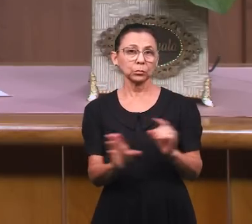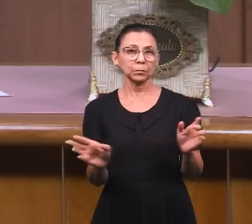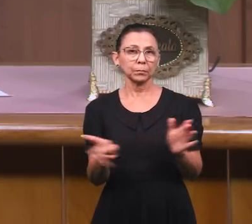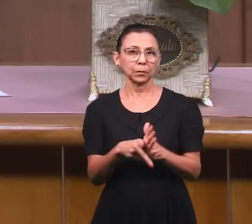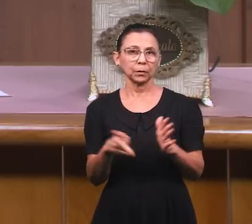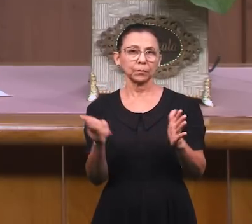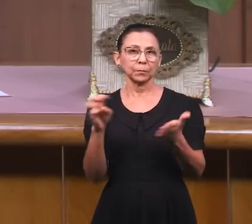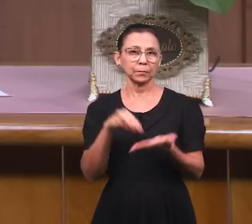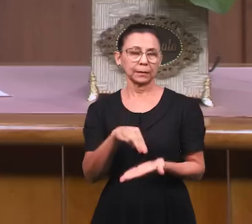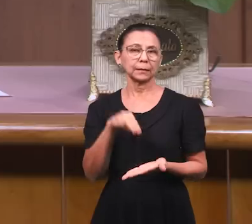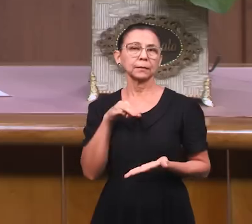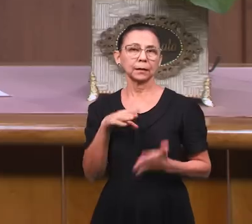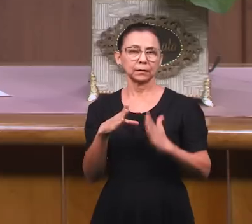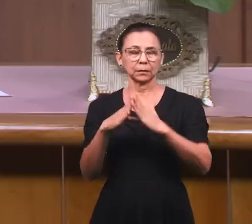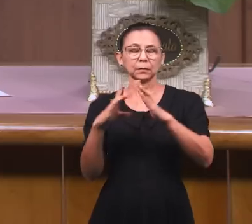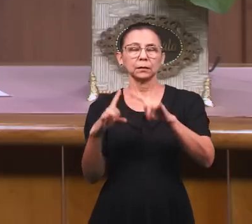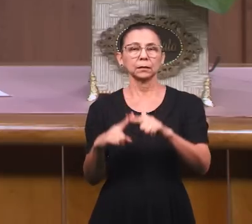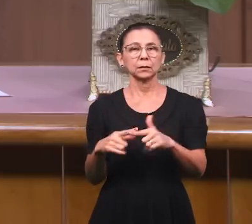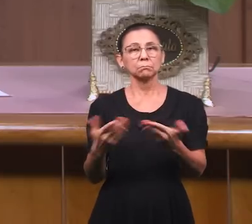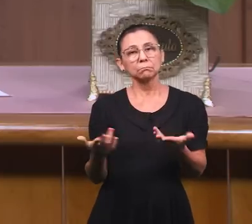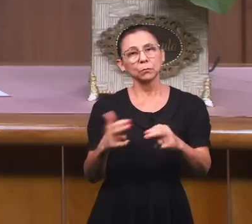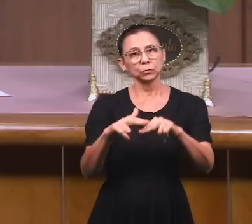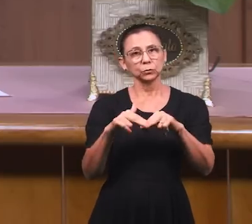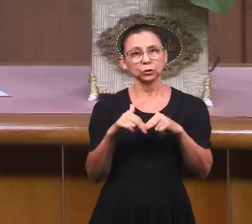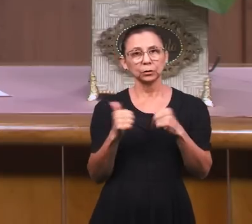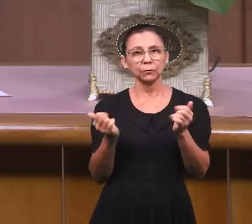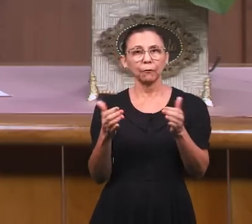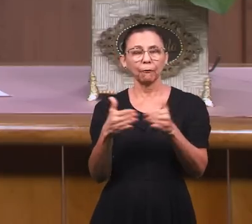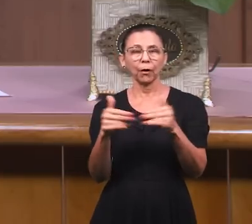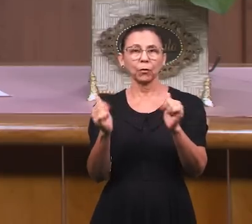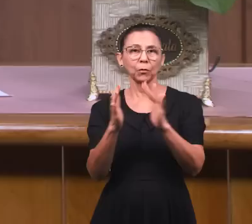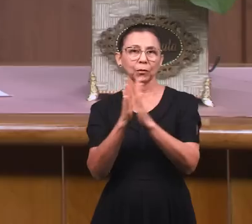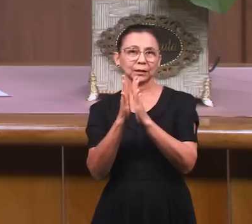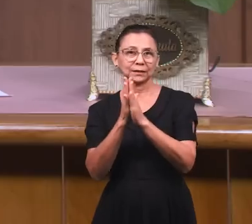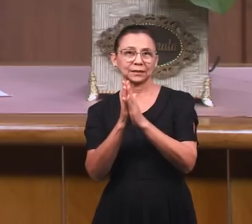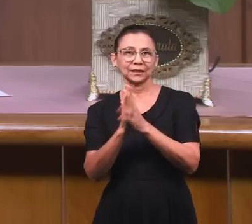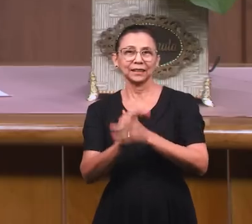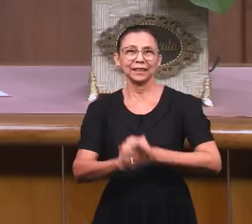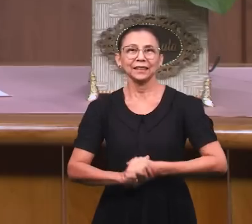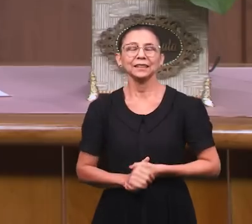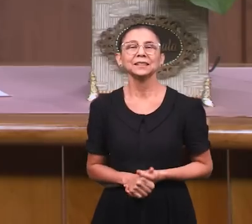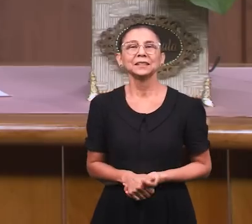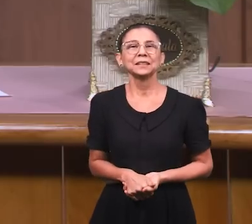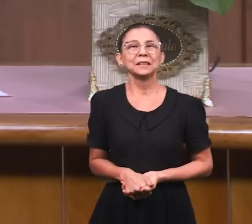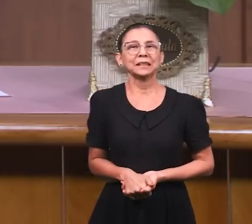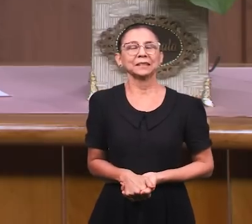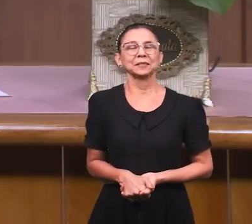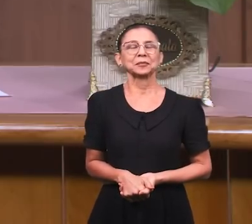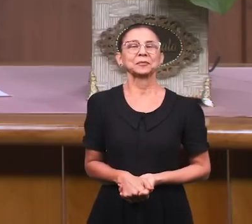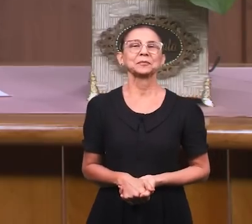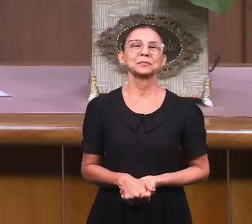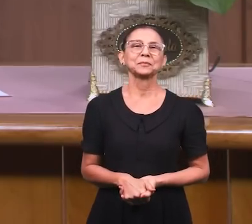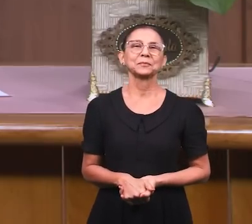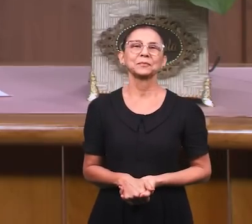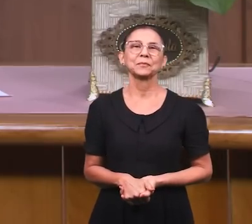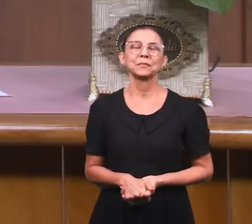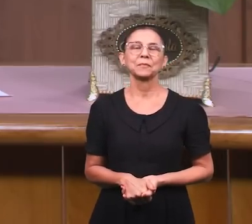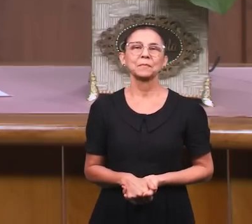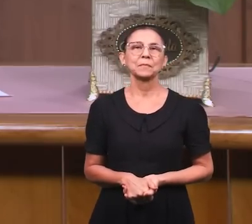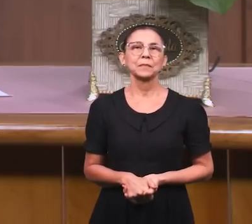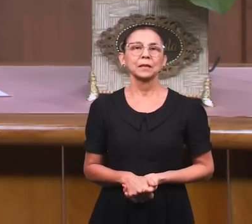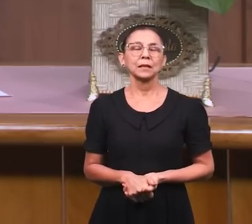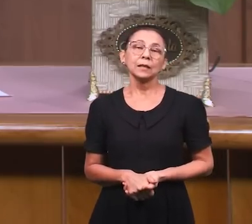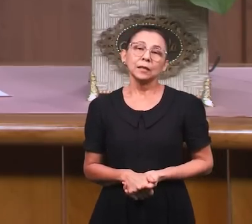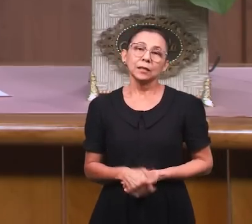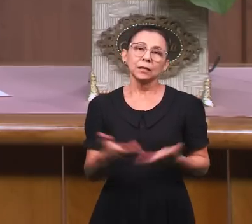Cristã Maranata e o motivo desse culto é oração. E eu convido aqueles que desejarem